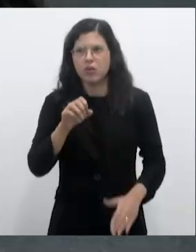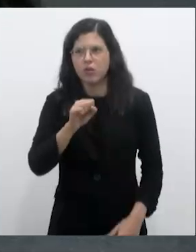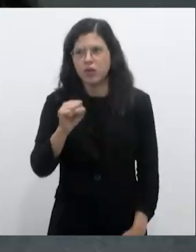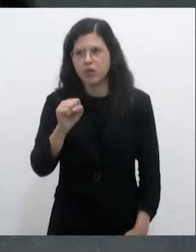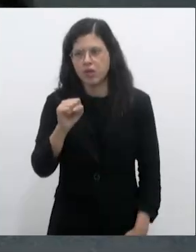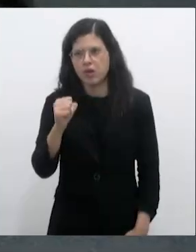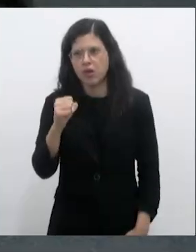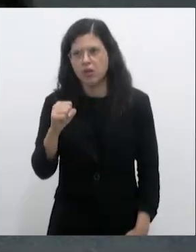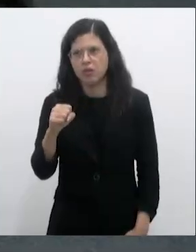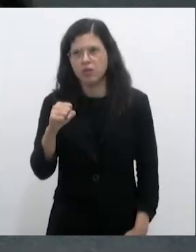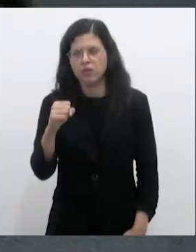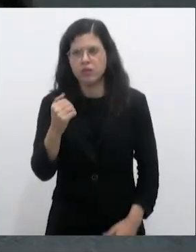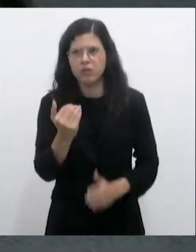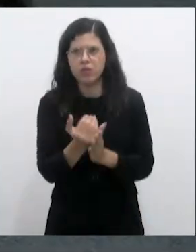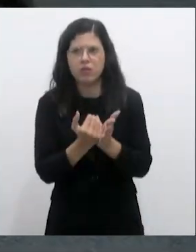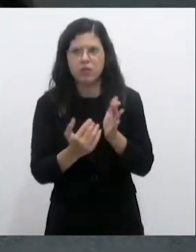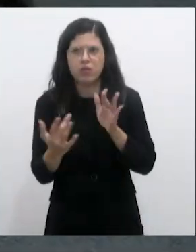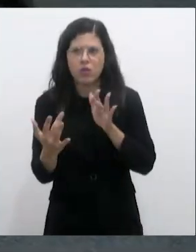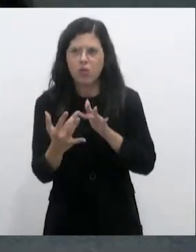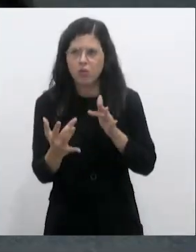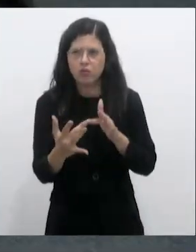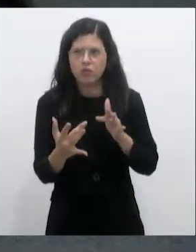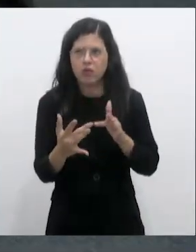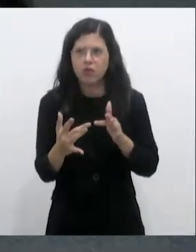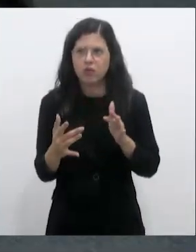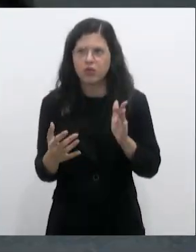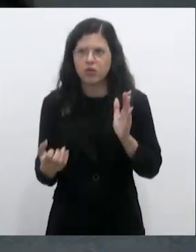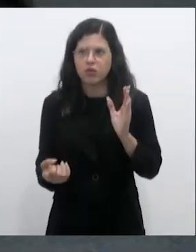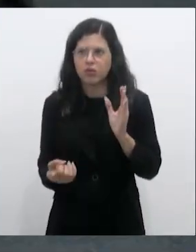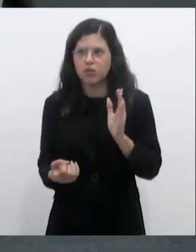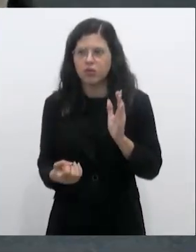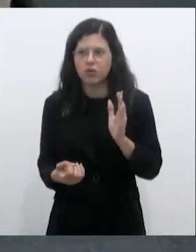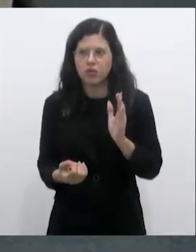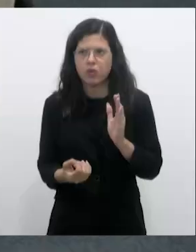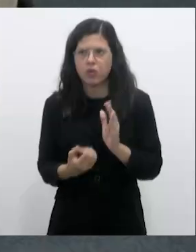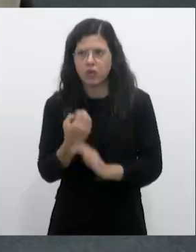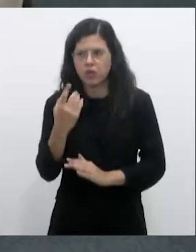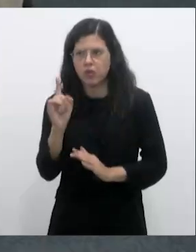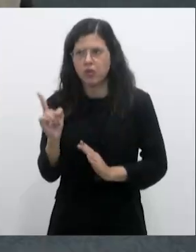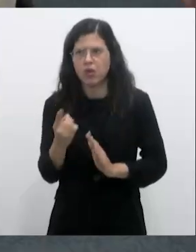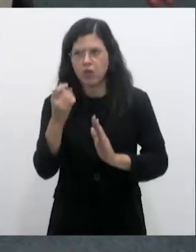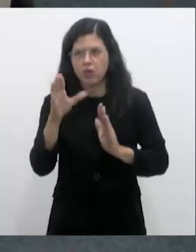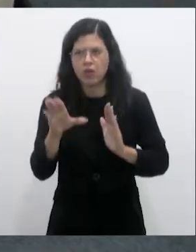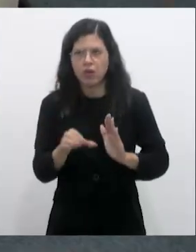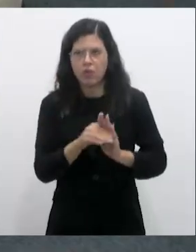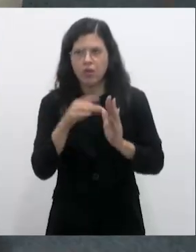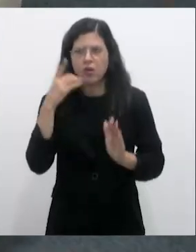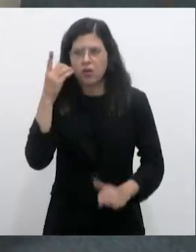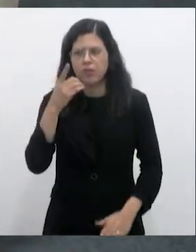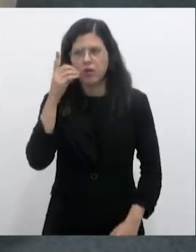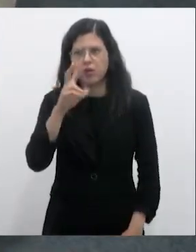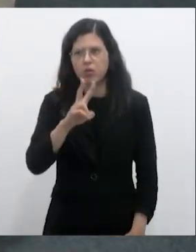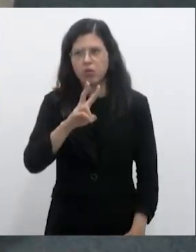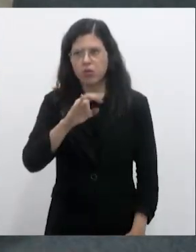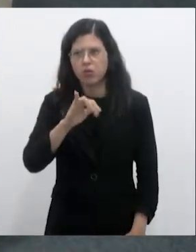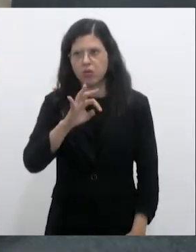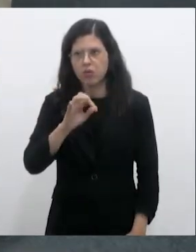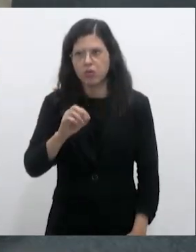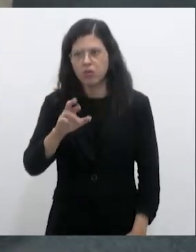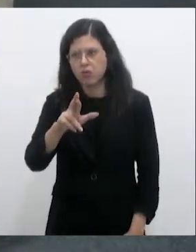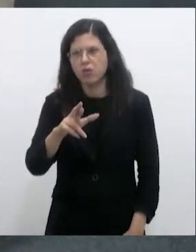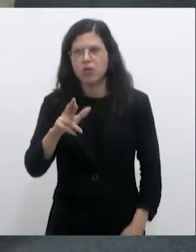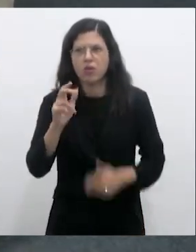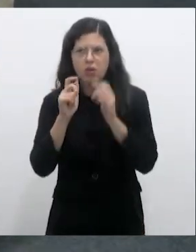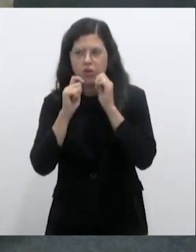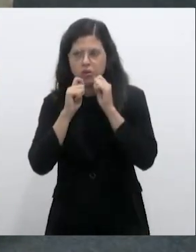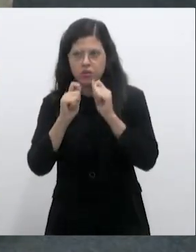da pauta, entrou em contato com o autor da única emenda que recebeu o projeto, o deputado Vitor Júnior, e a assessoria